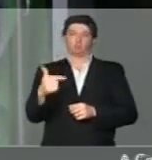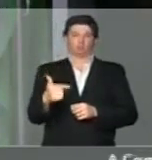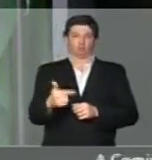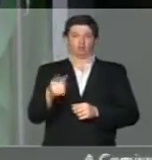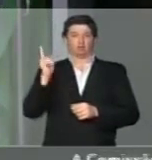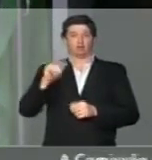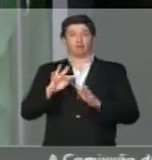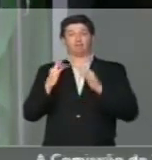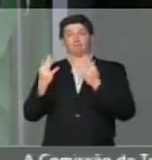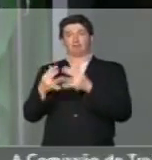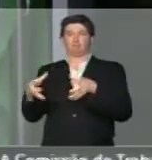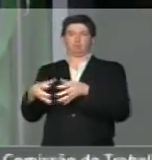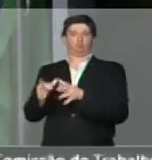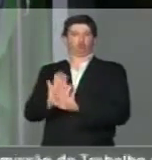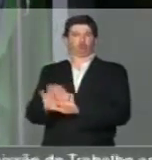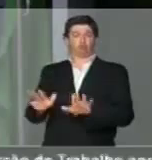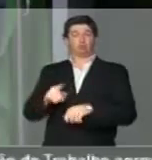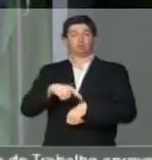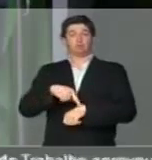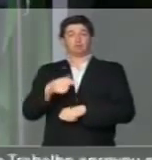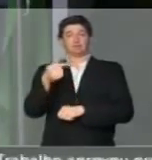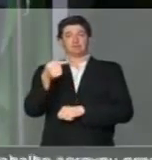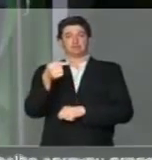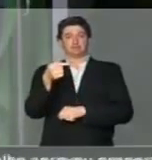culto é da família, sempre às